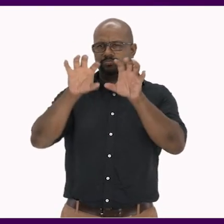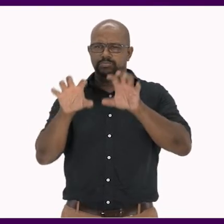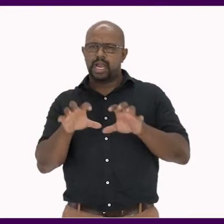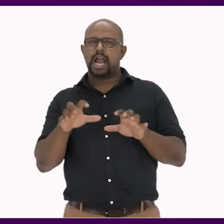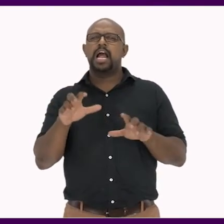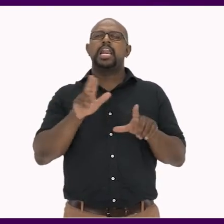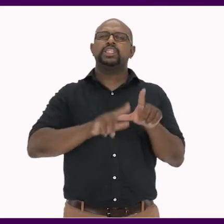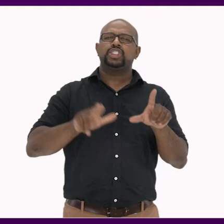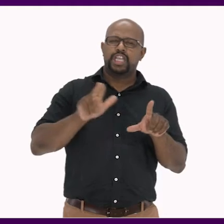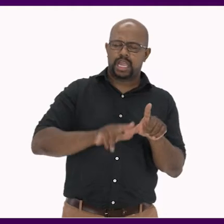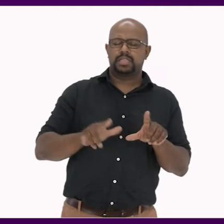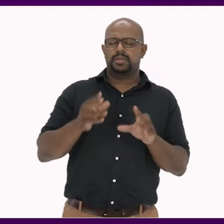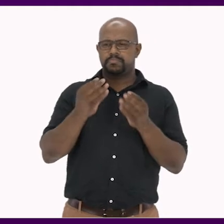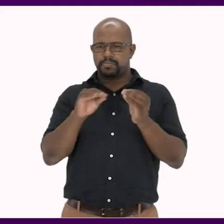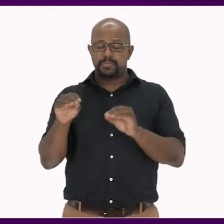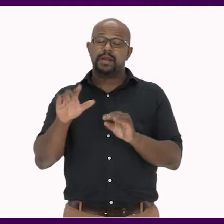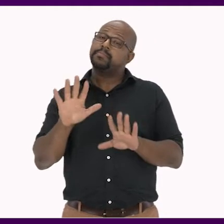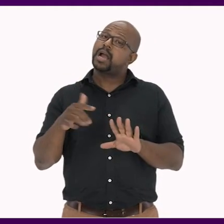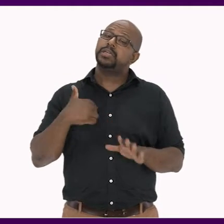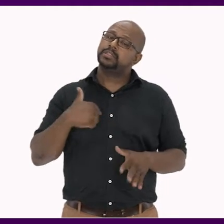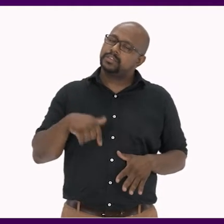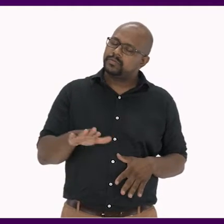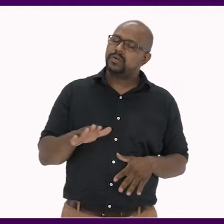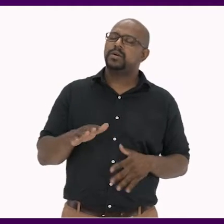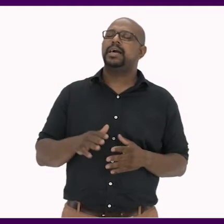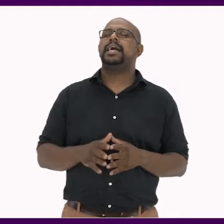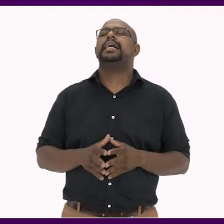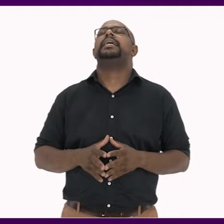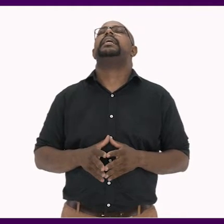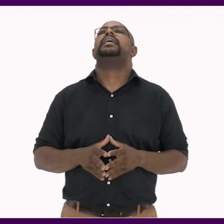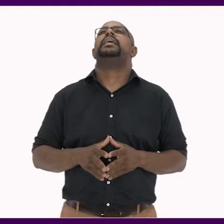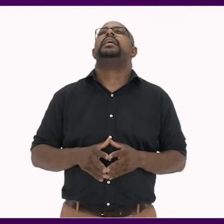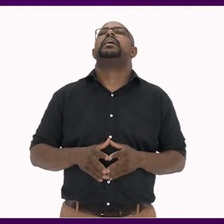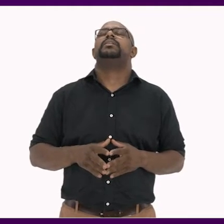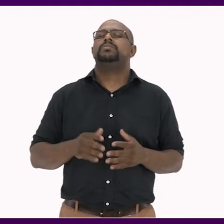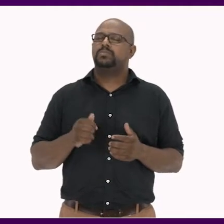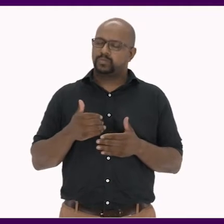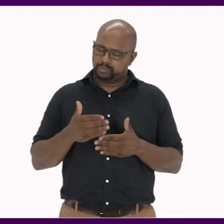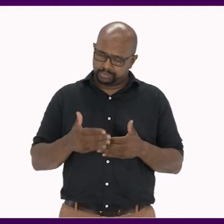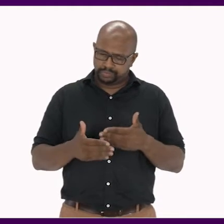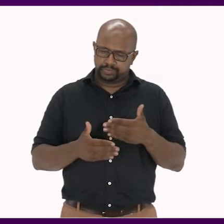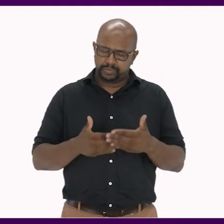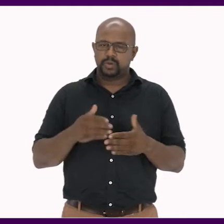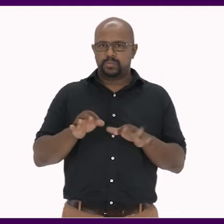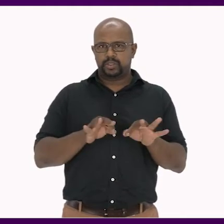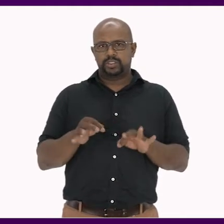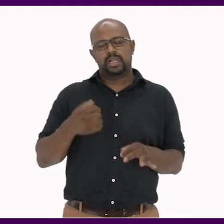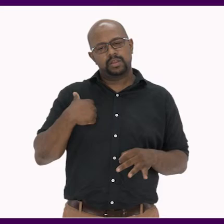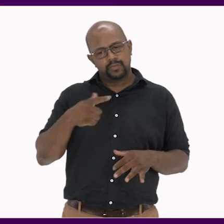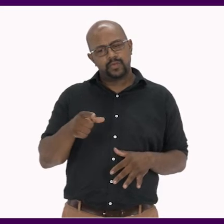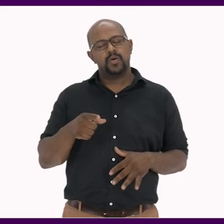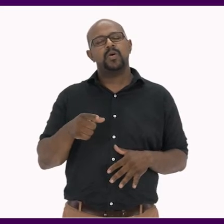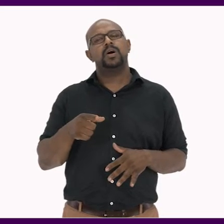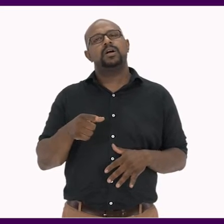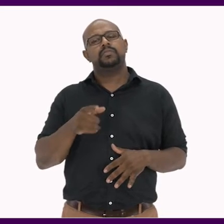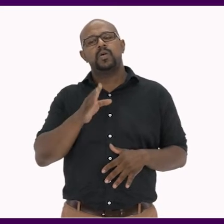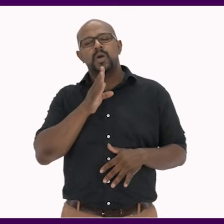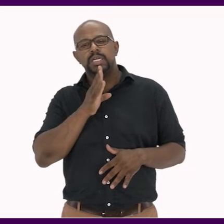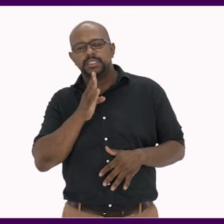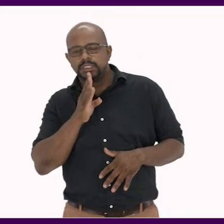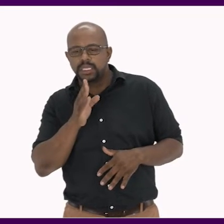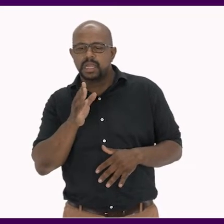as legendas, né? Mas eu vou, assim, ao longo do desenvolvimento do projeto, no momento